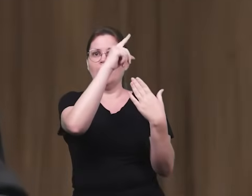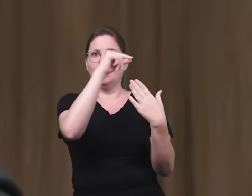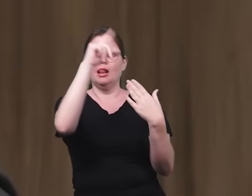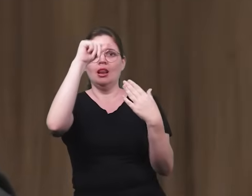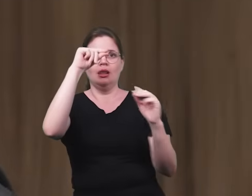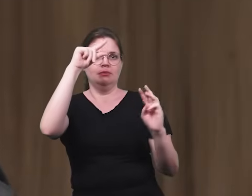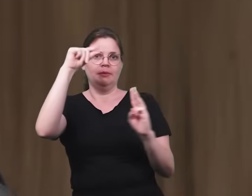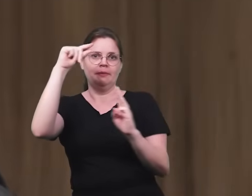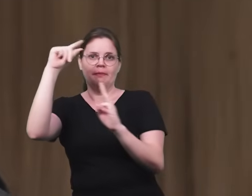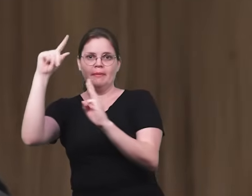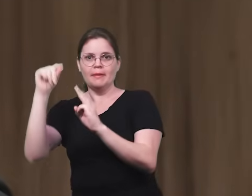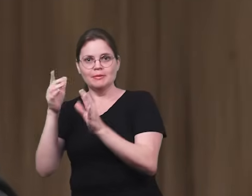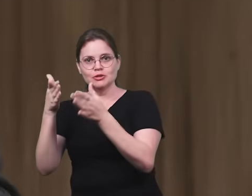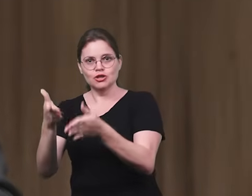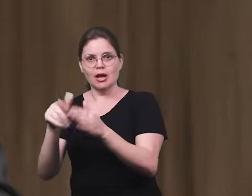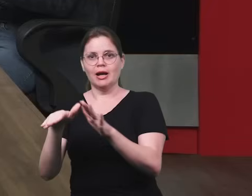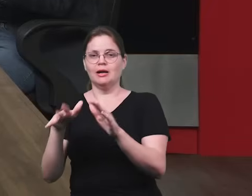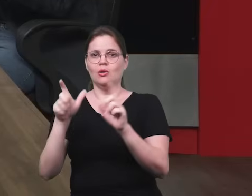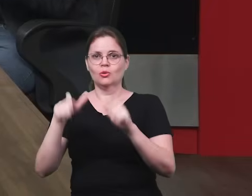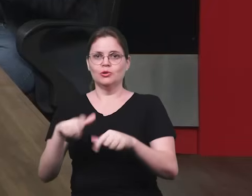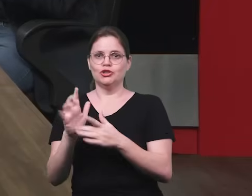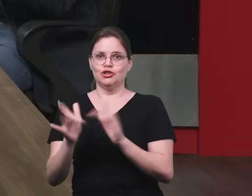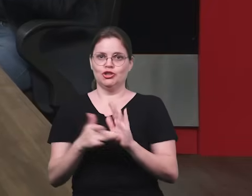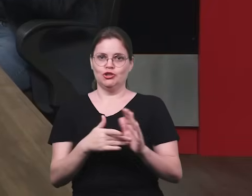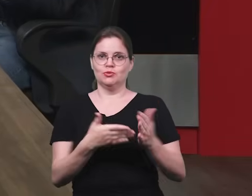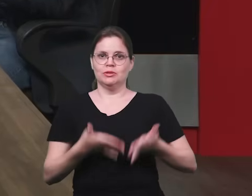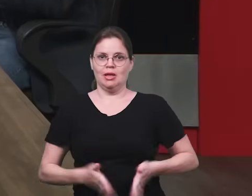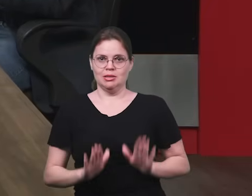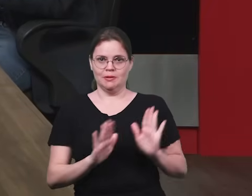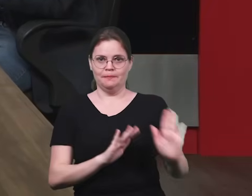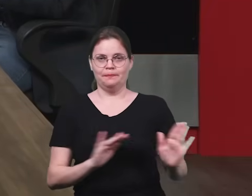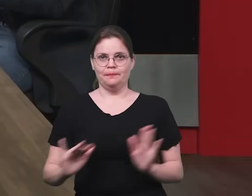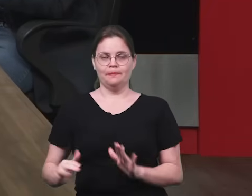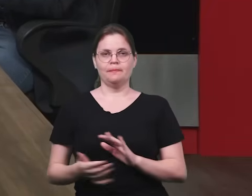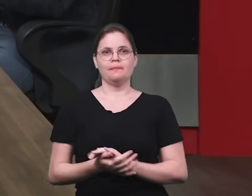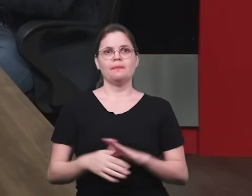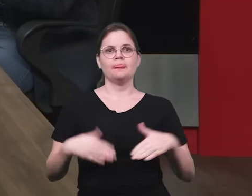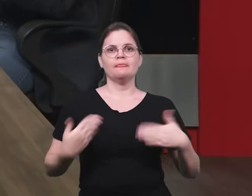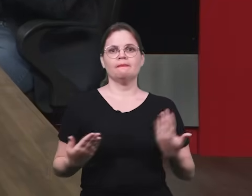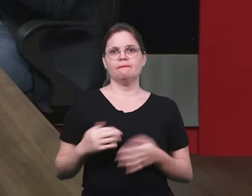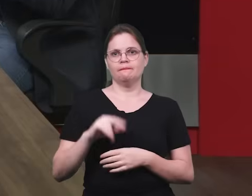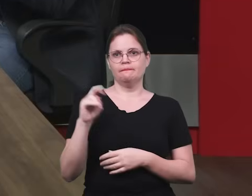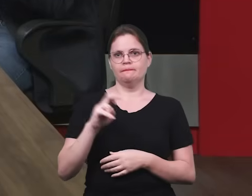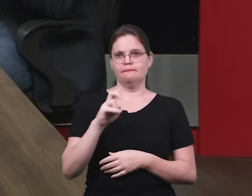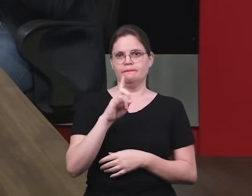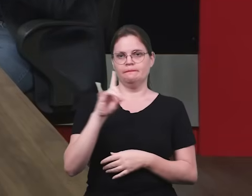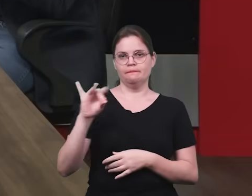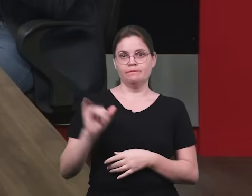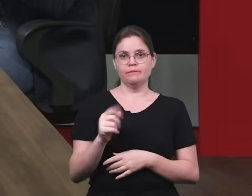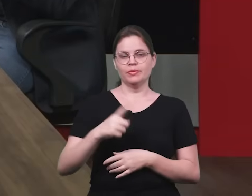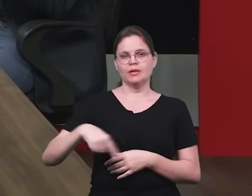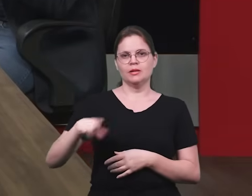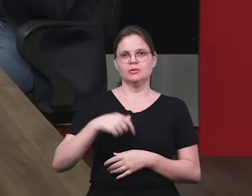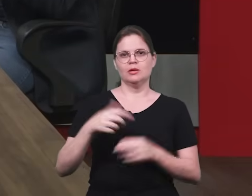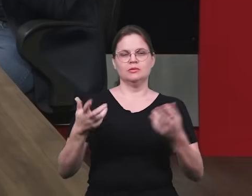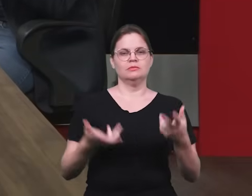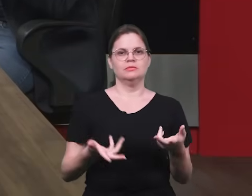seu propósito. Exato. Então, nesse quinto dia da criação de Deus, a gente já começa a